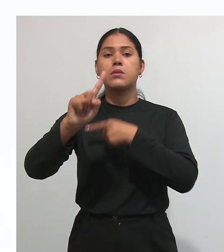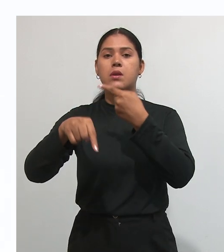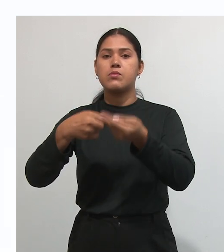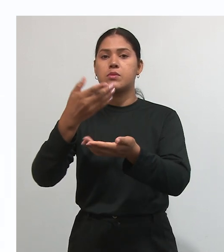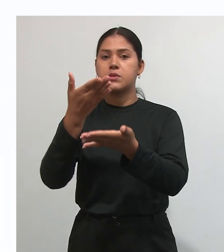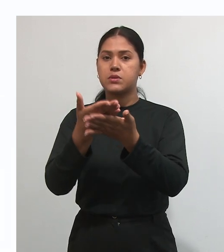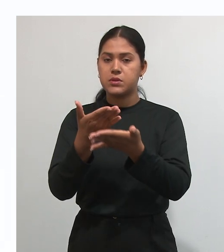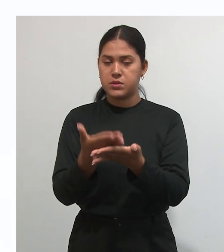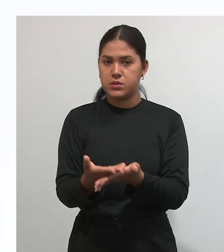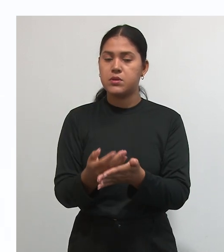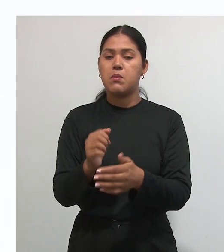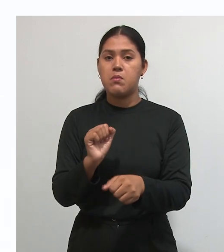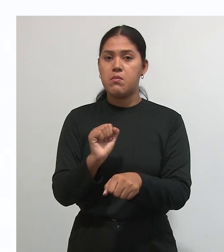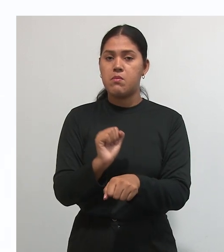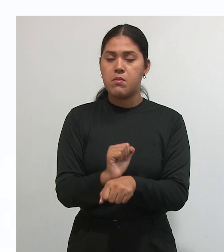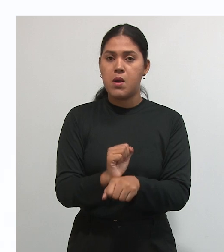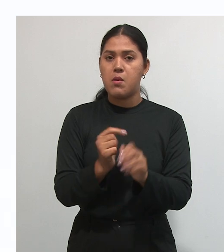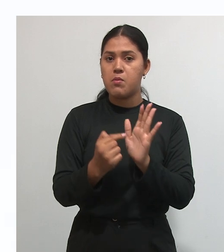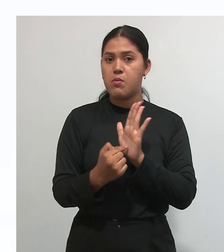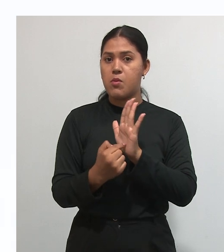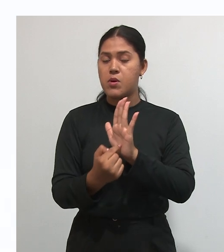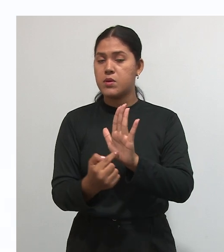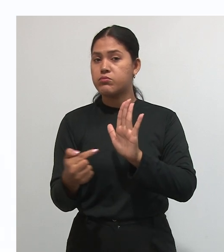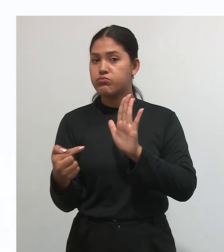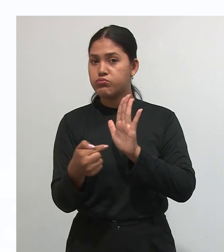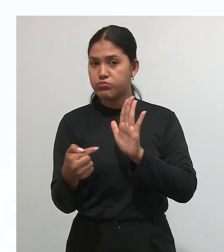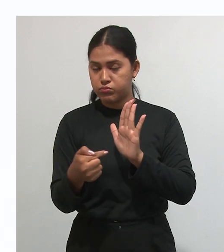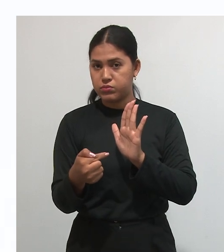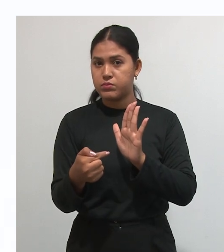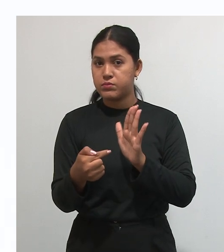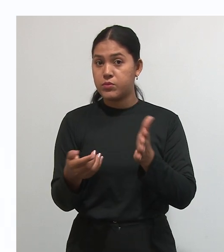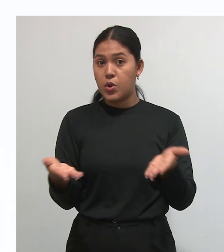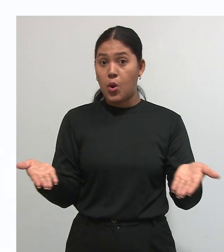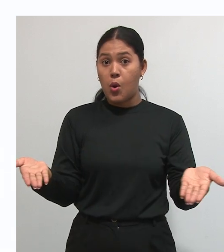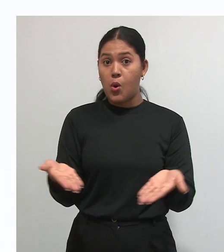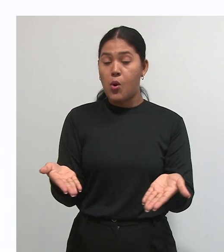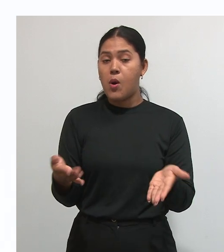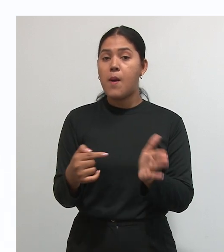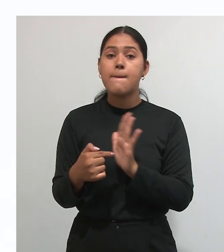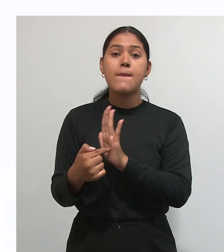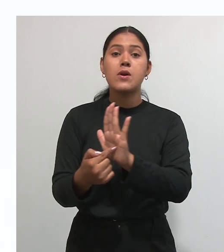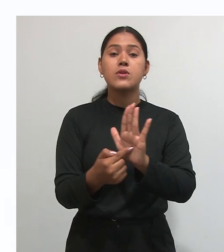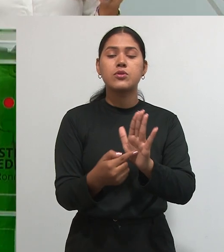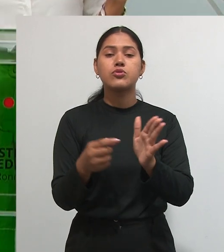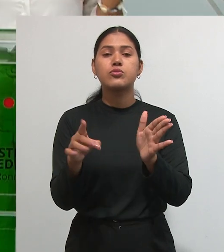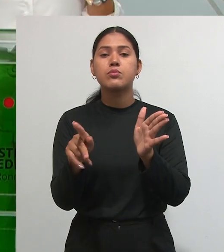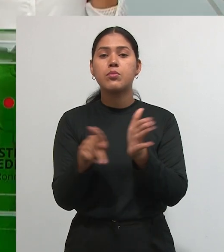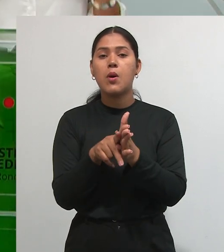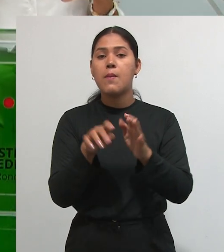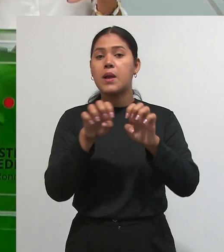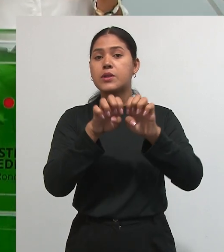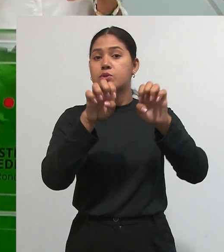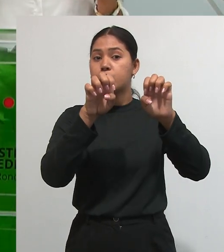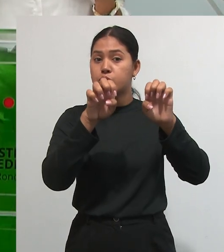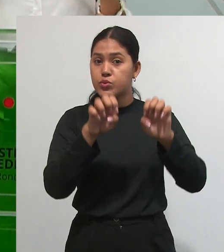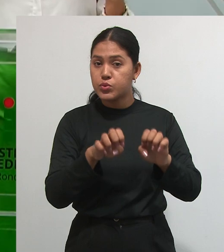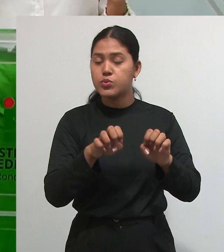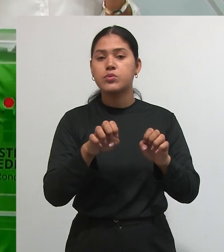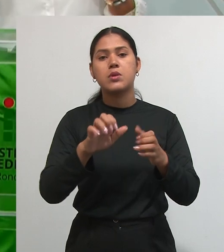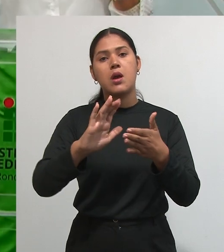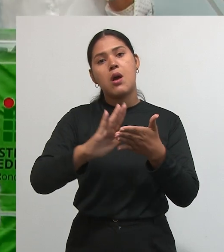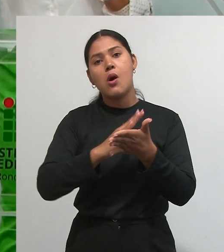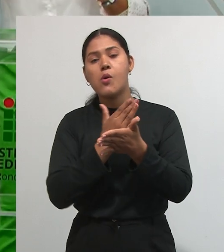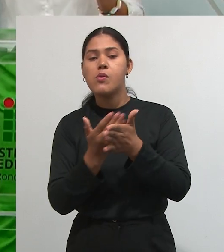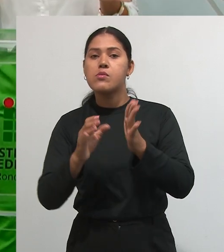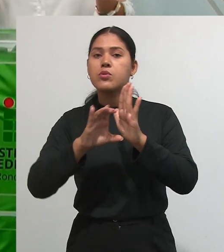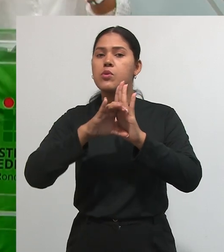unidade, só lembrando aqui, gente, que aqui a gente só está mostrando as estruturas e os conceitos. É